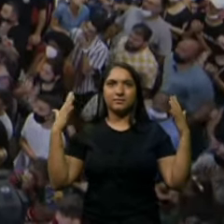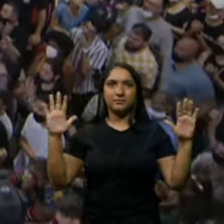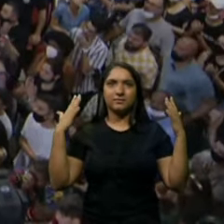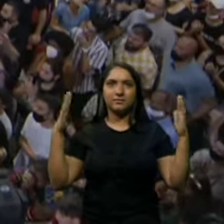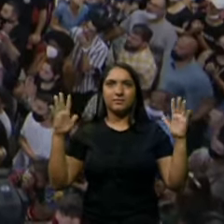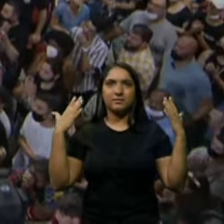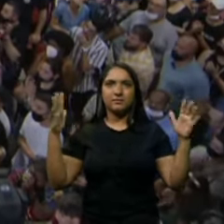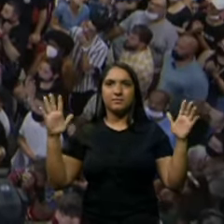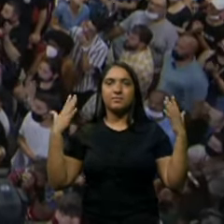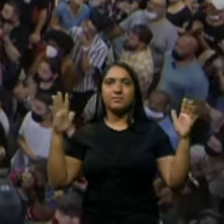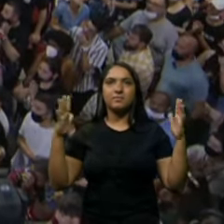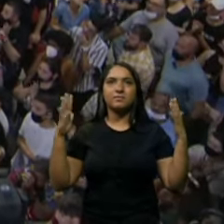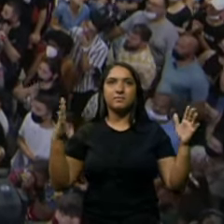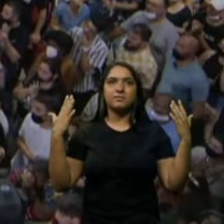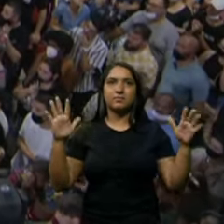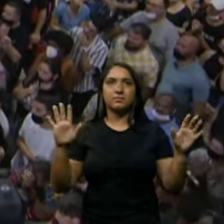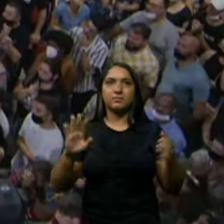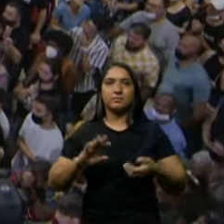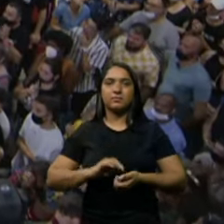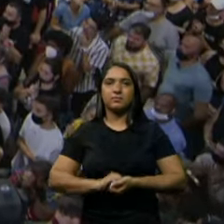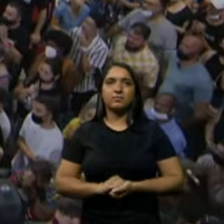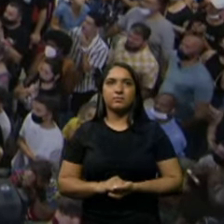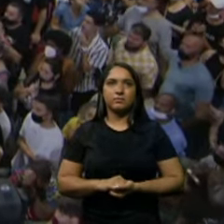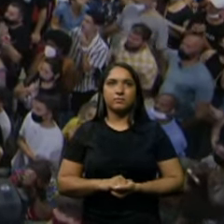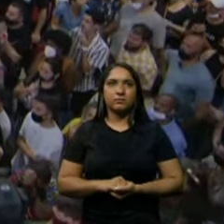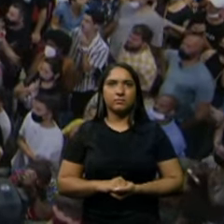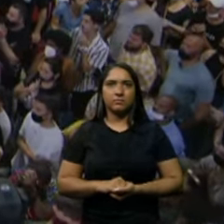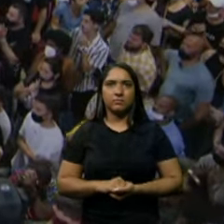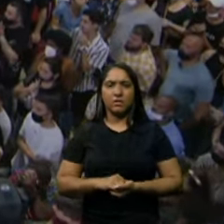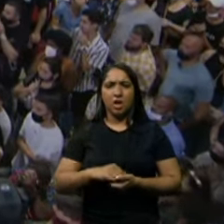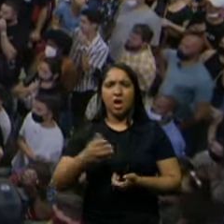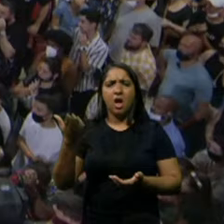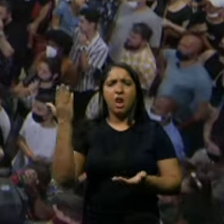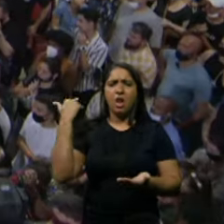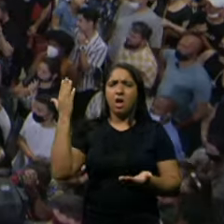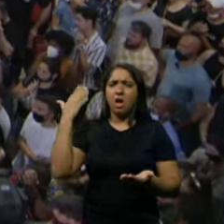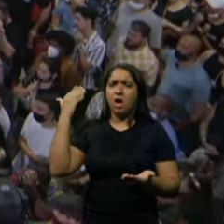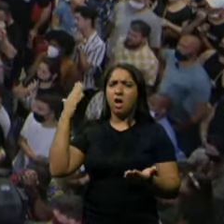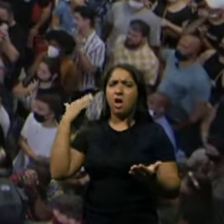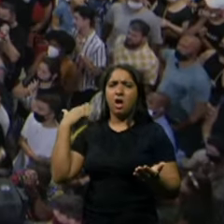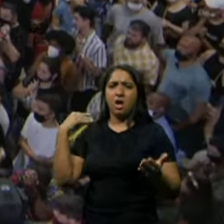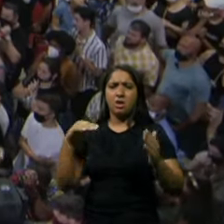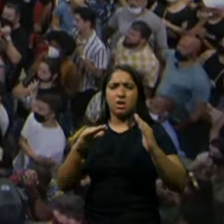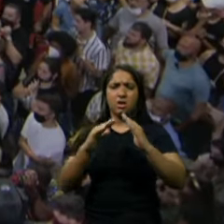e quando nasce o ministério estava começando